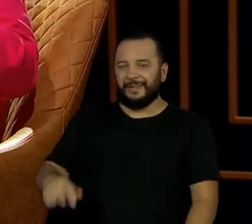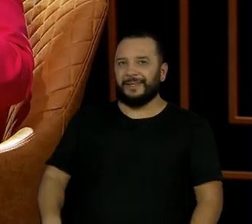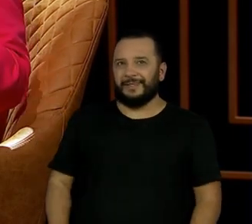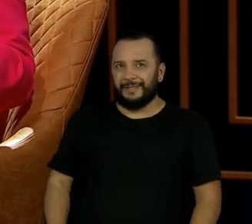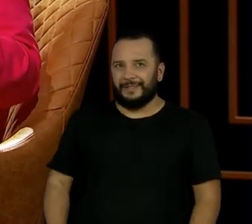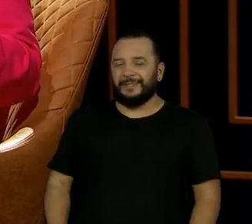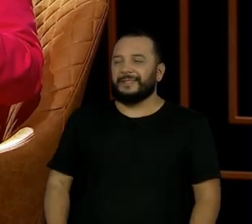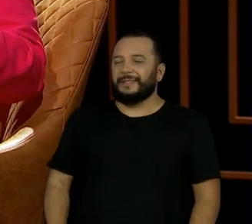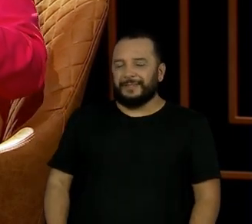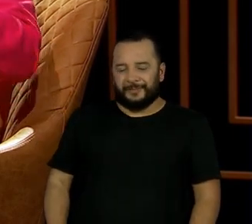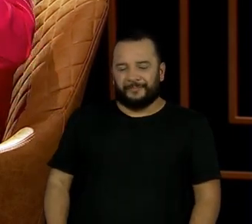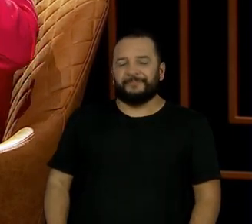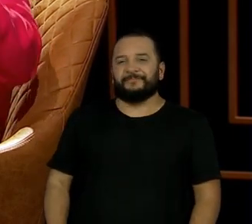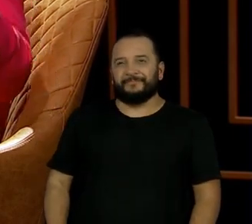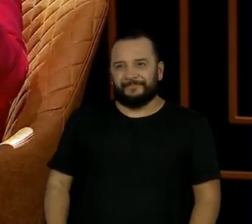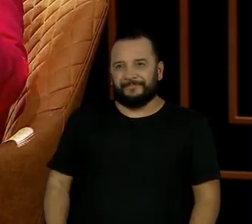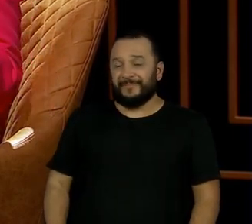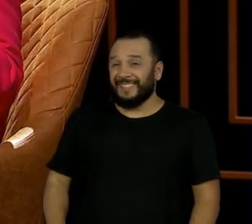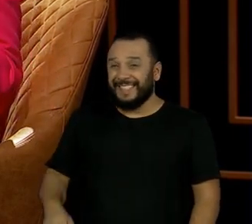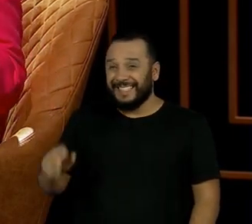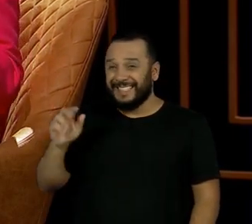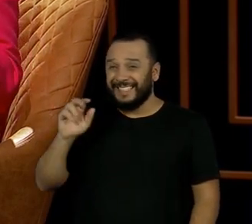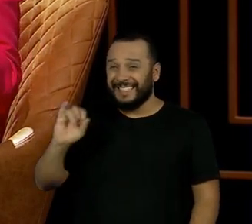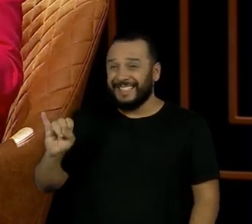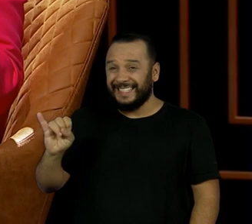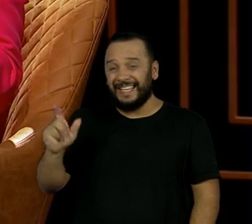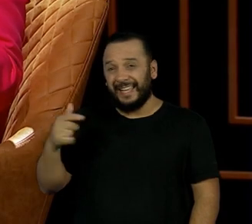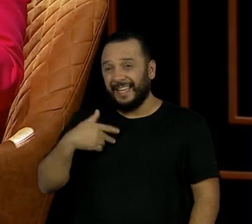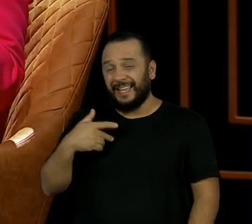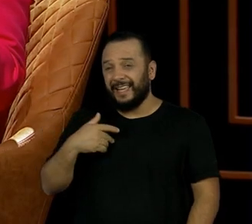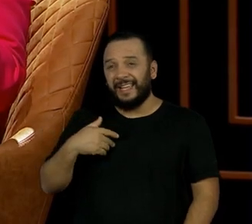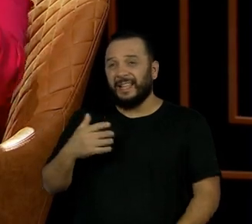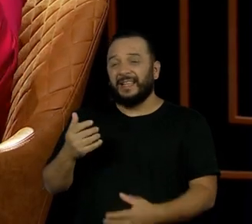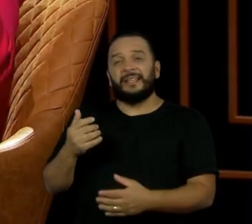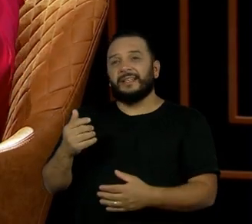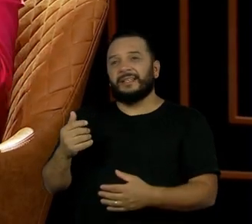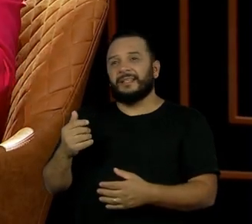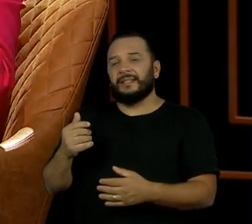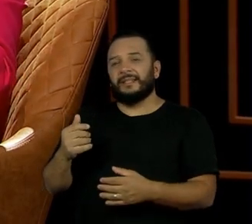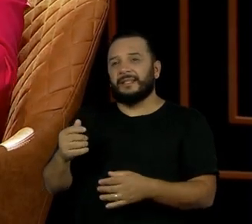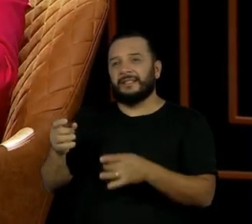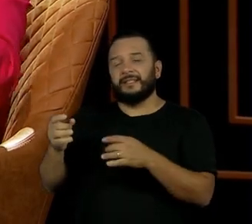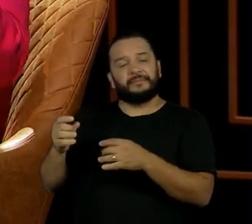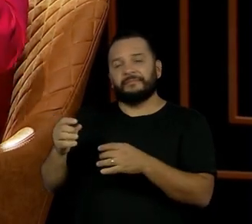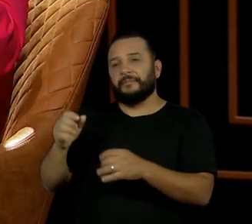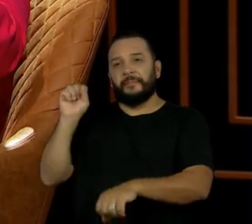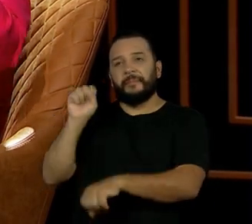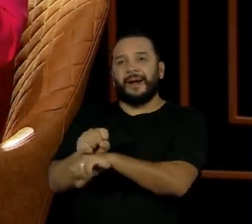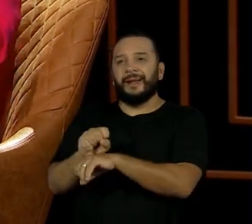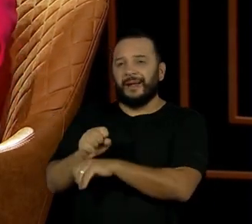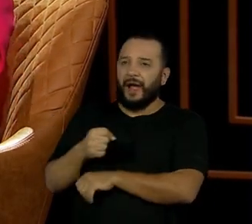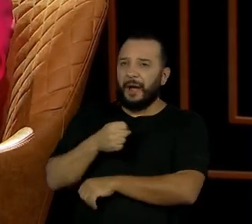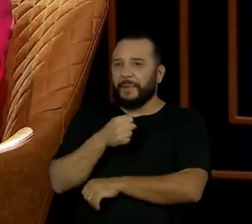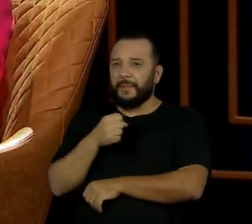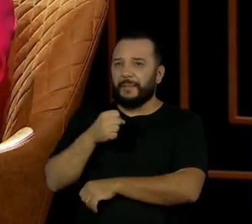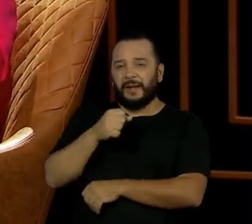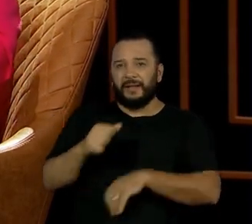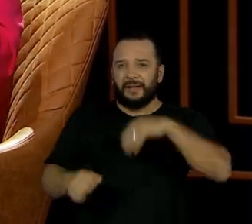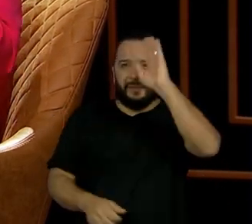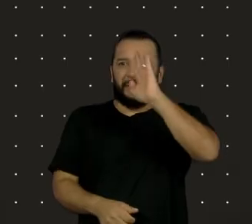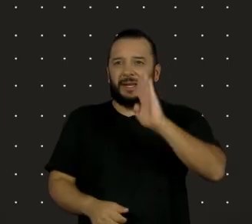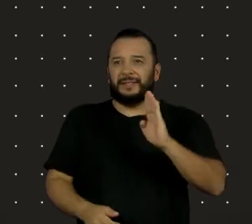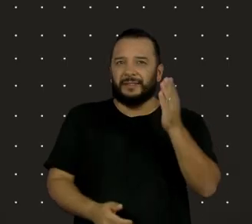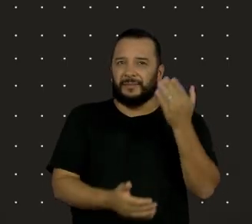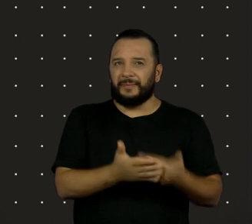sem ele a música brasileira tá perdendo você não vai se arrepender e aí nesse primeiro disco